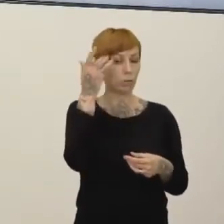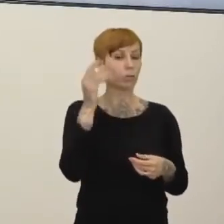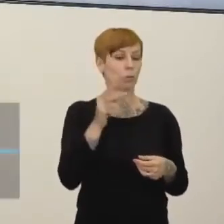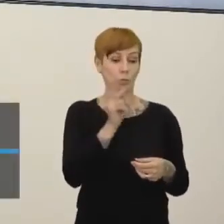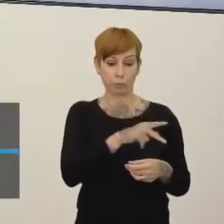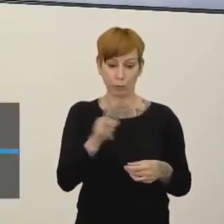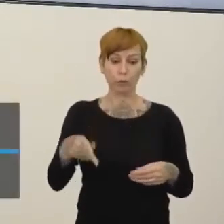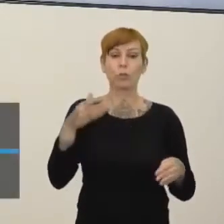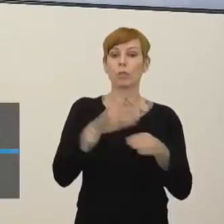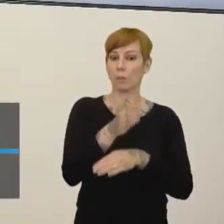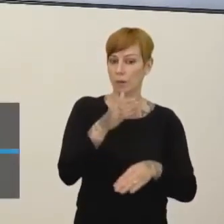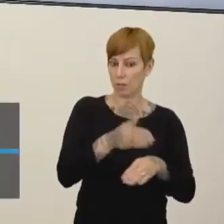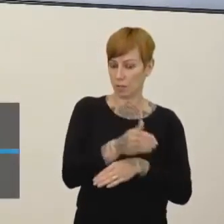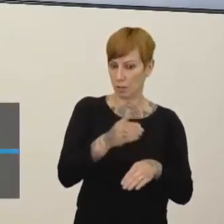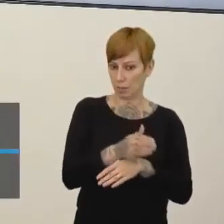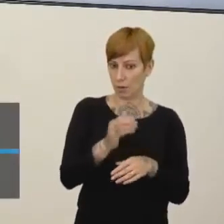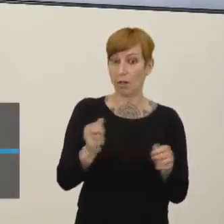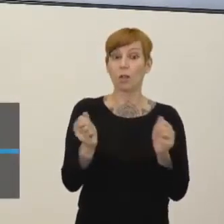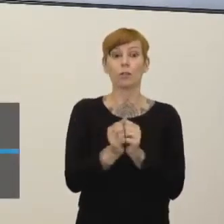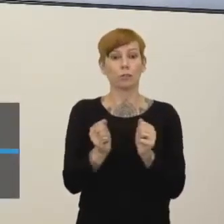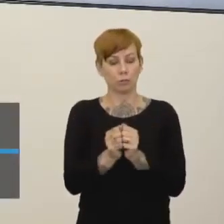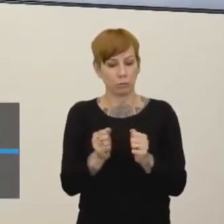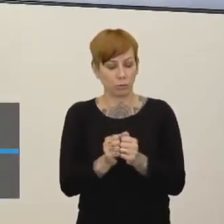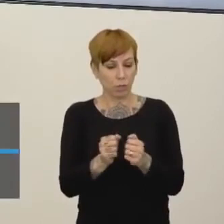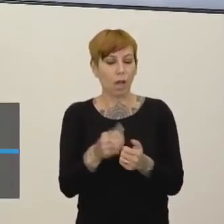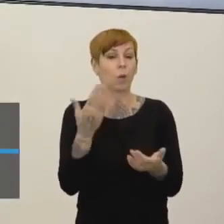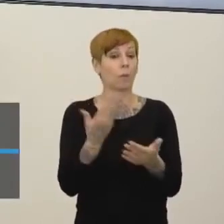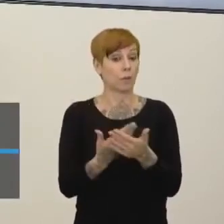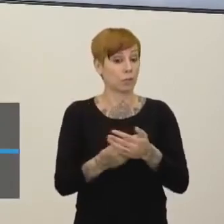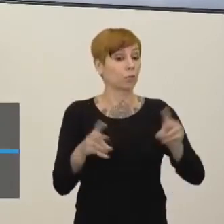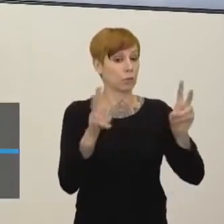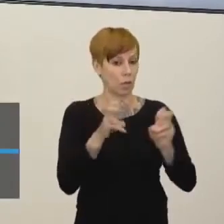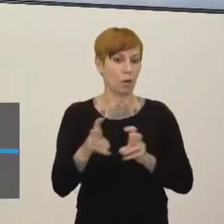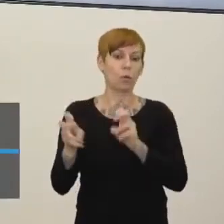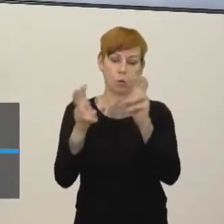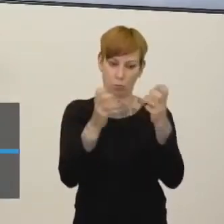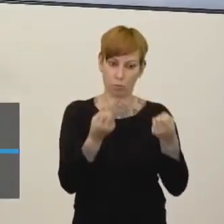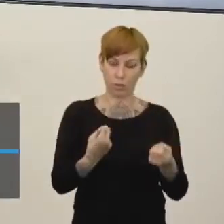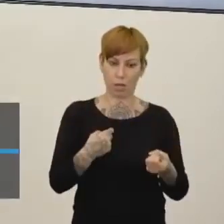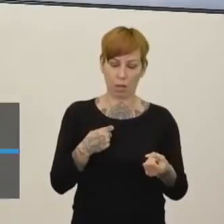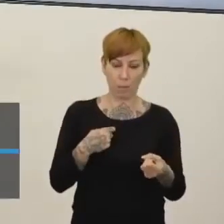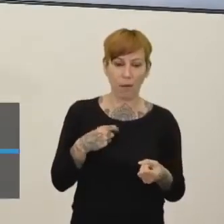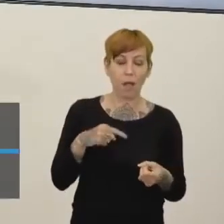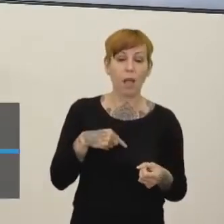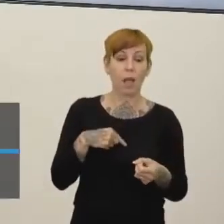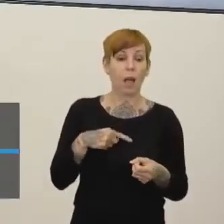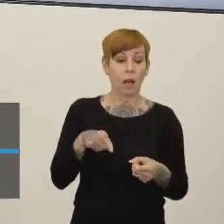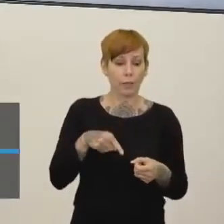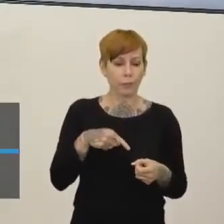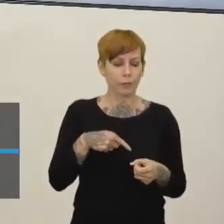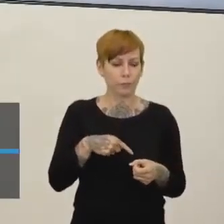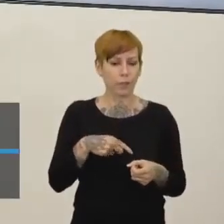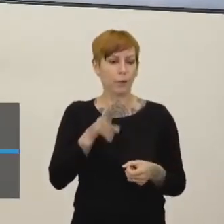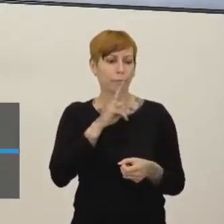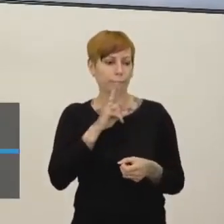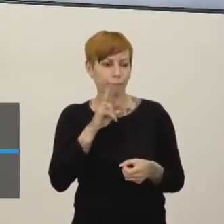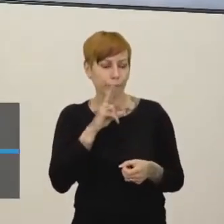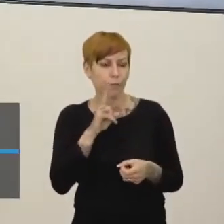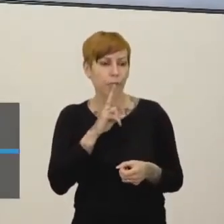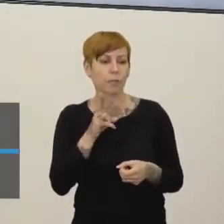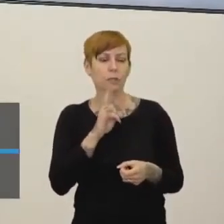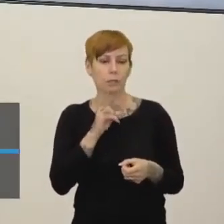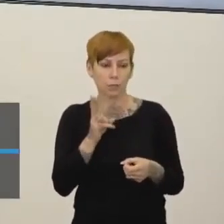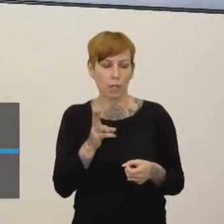professores que se uniram para estudar esse assunto, com base no resultado de uma prova. Então, eu tenho uma prova que faz ali a análise, por